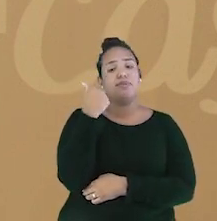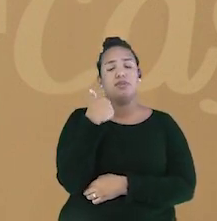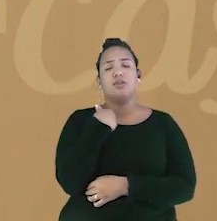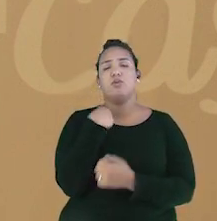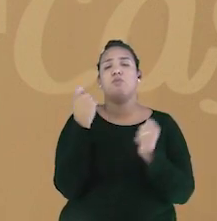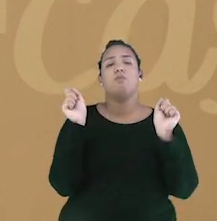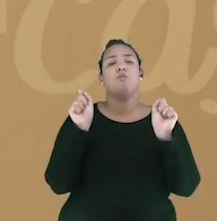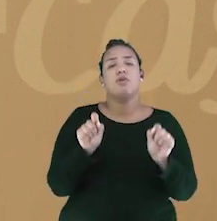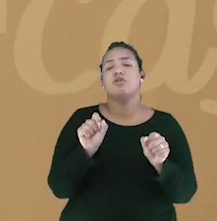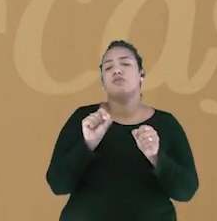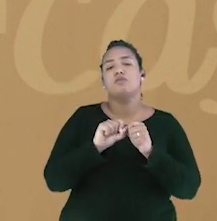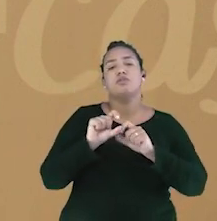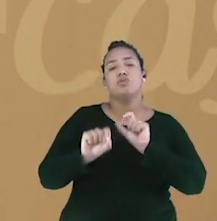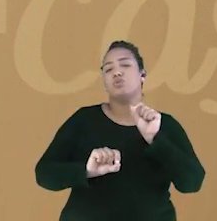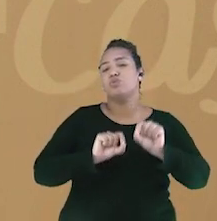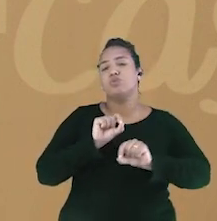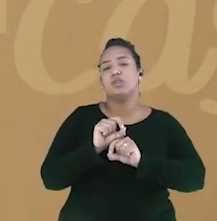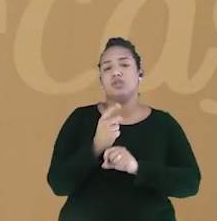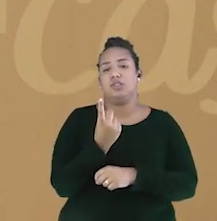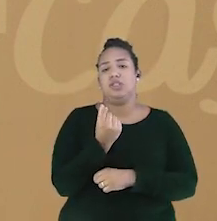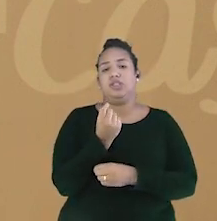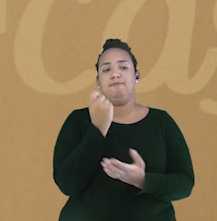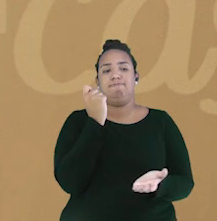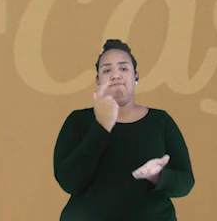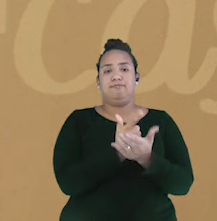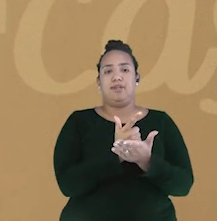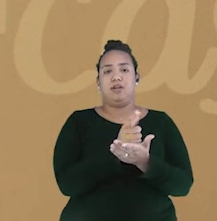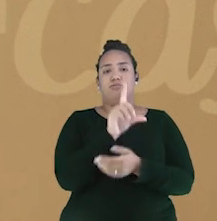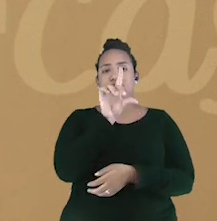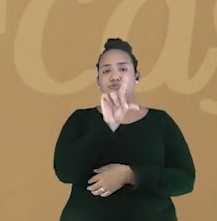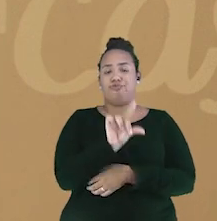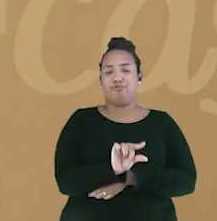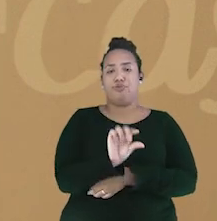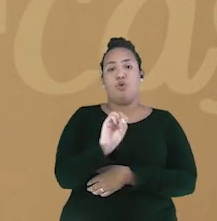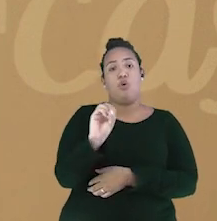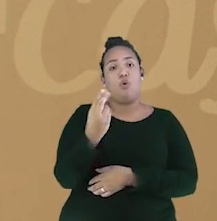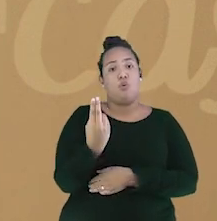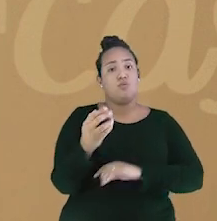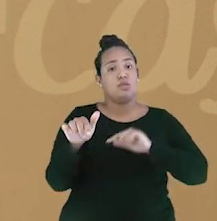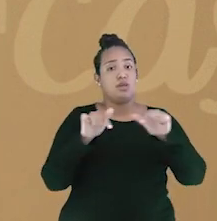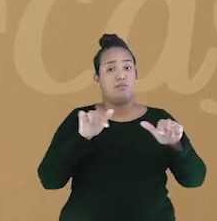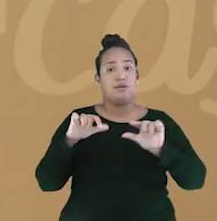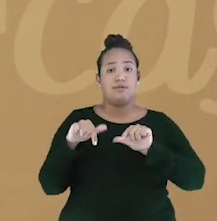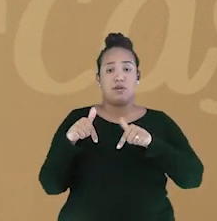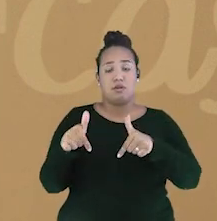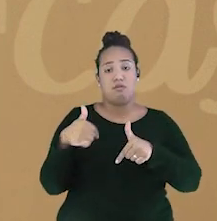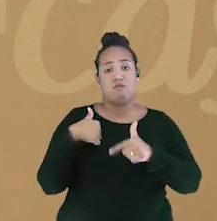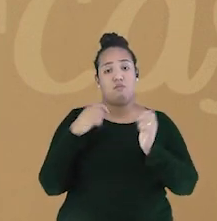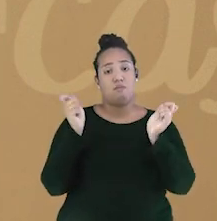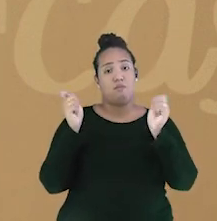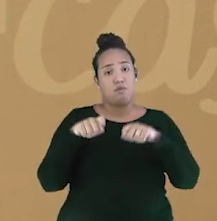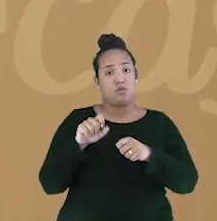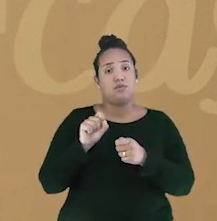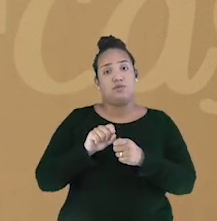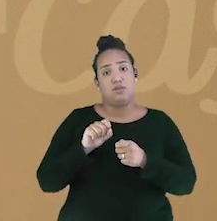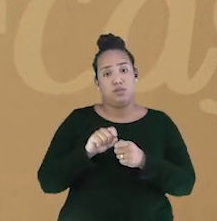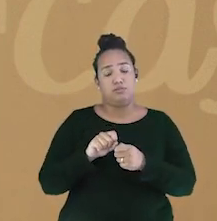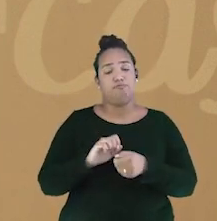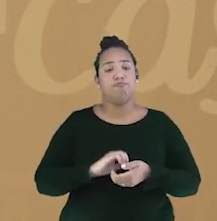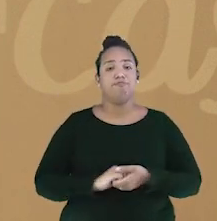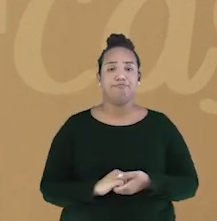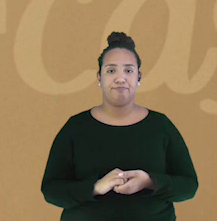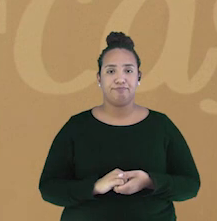fazer para diminuir os gastos ou que trabalho ou atividade poderia fazer para aumentar o valor que